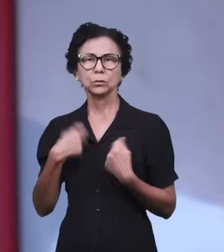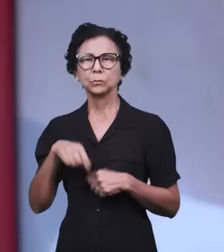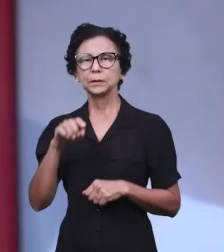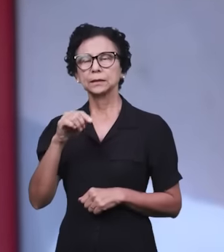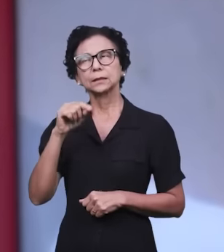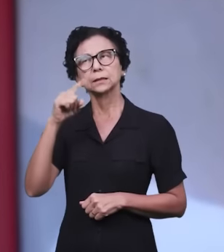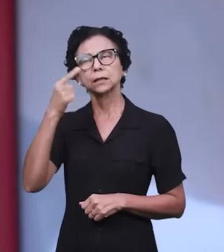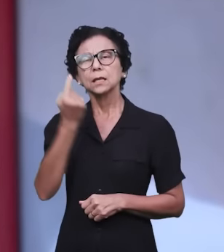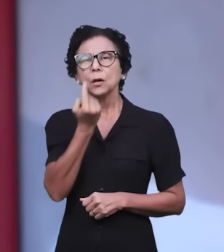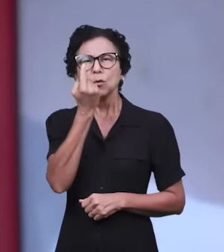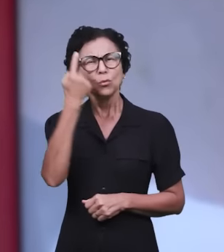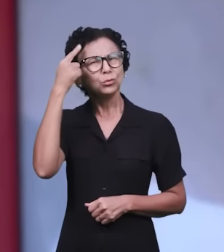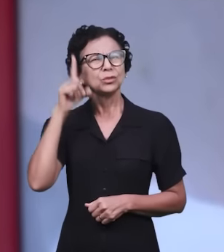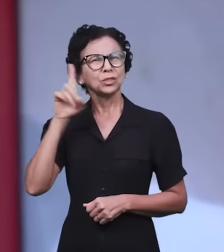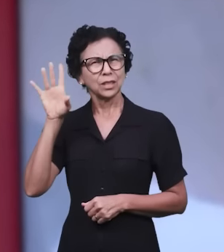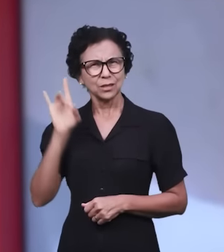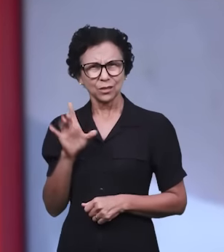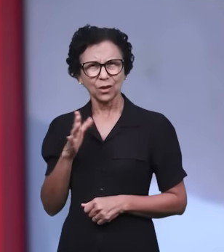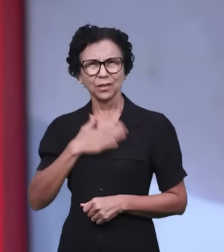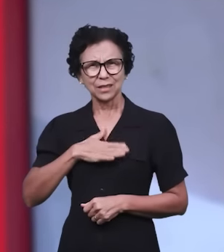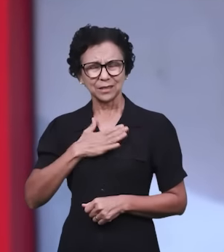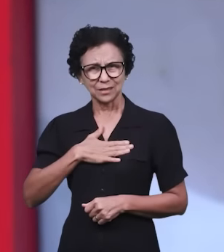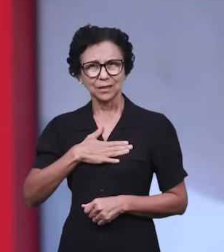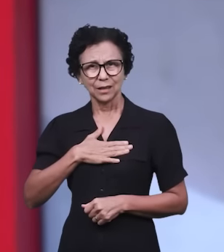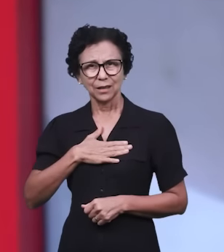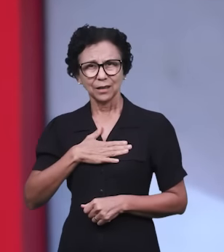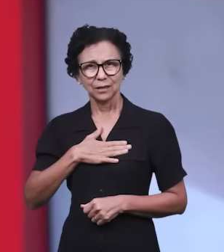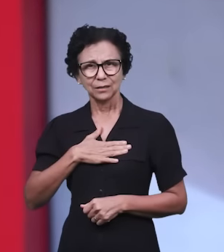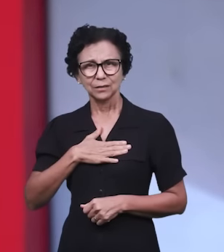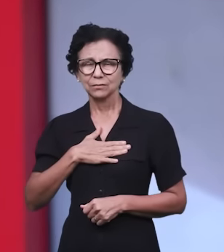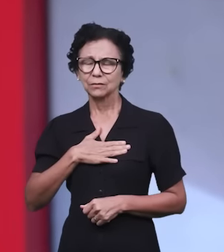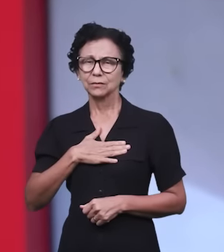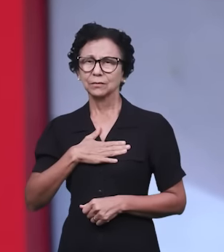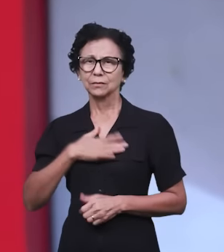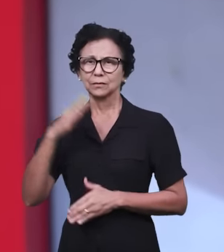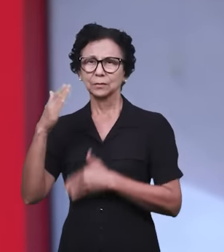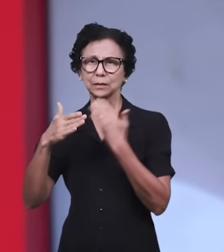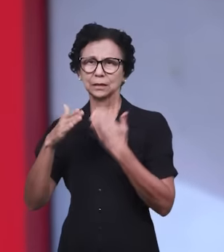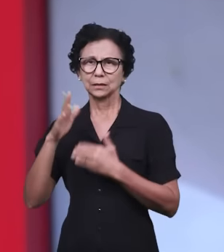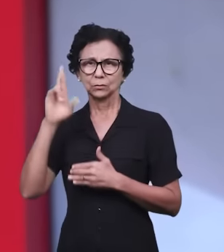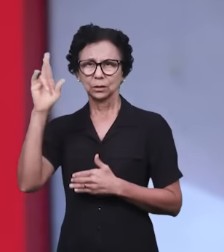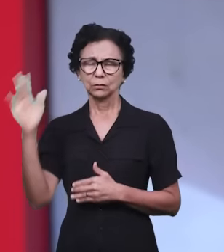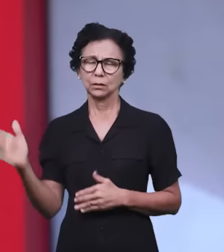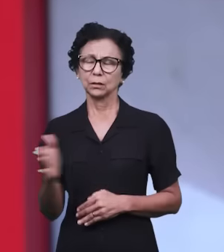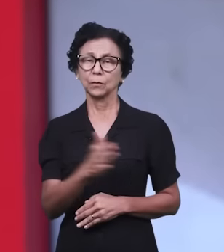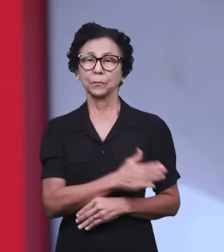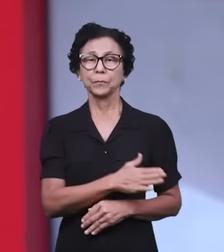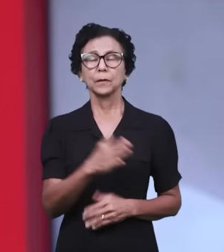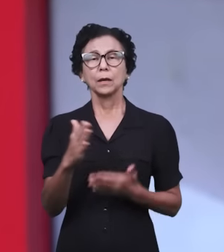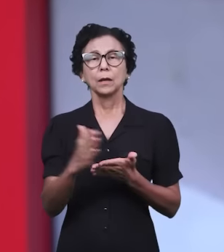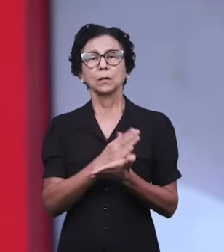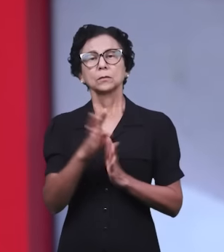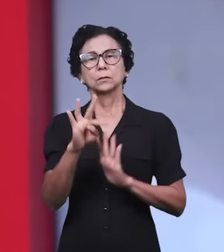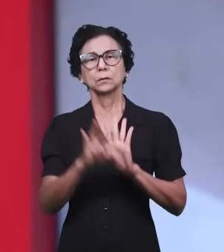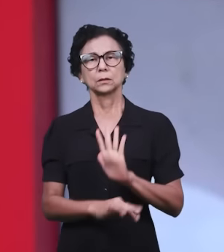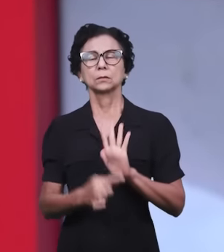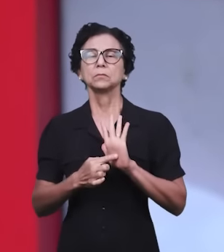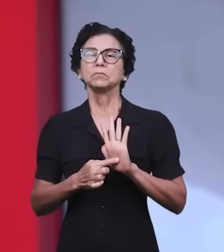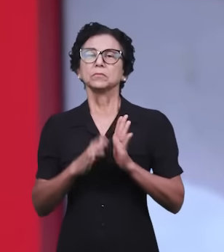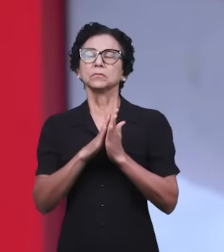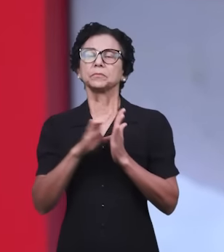todo dia nós descansamos no Senhor. Agora, eu gostaria de mostrar alguns textos bíblicos que mostram que